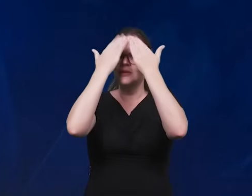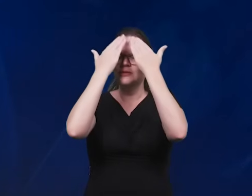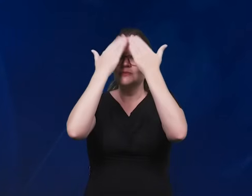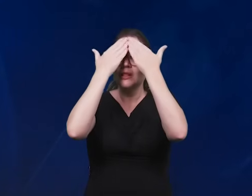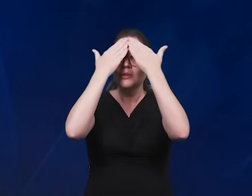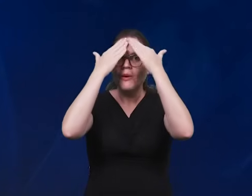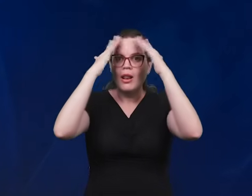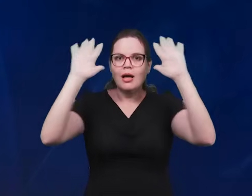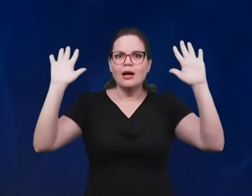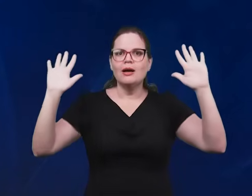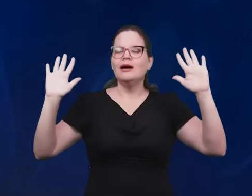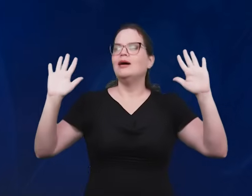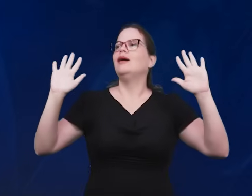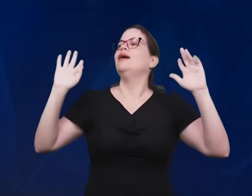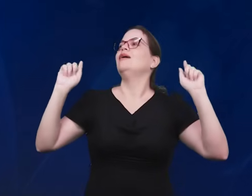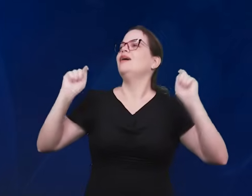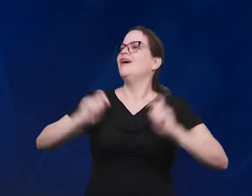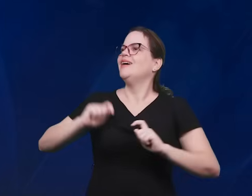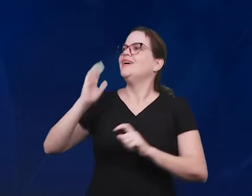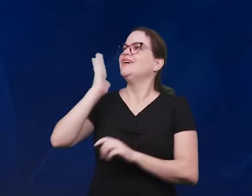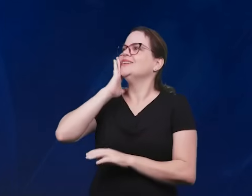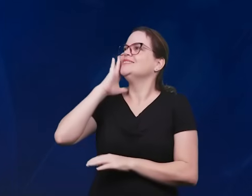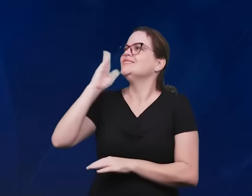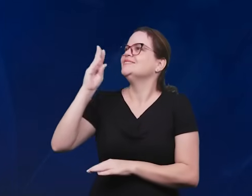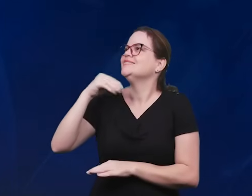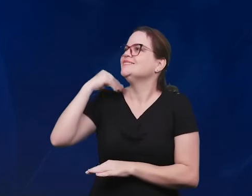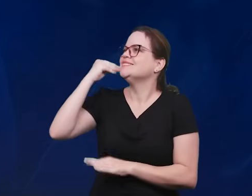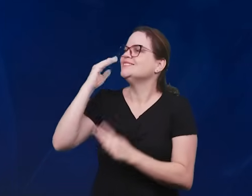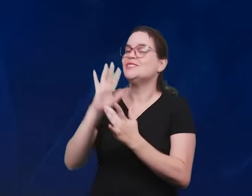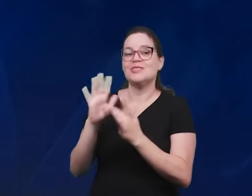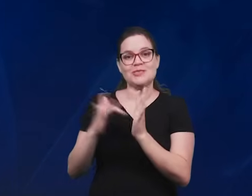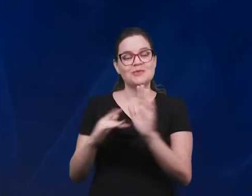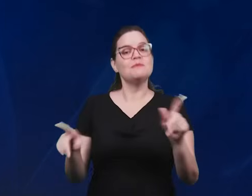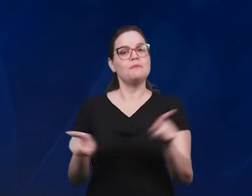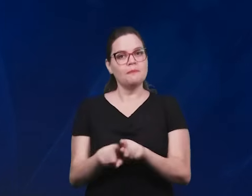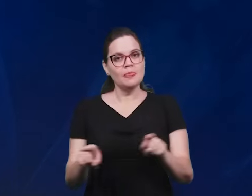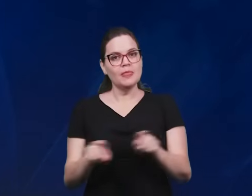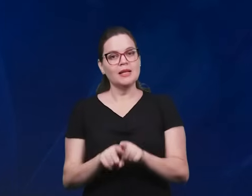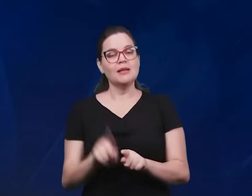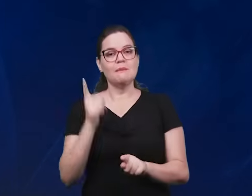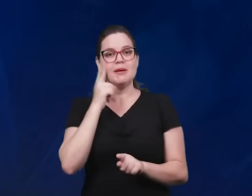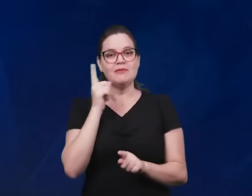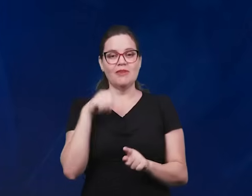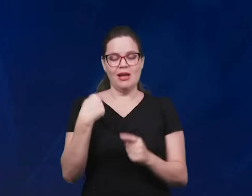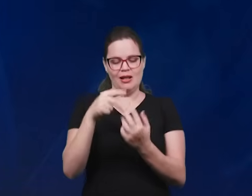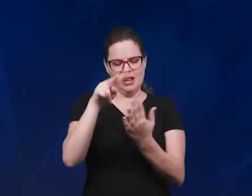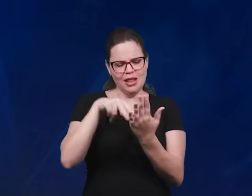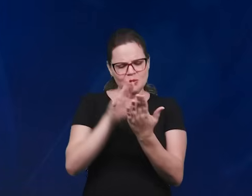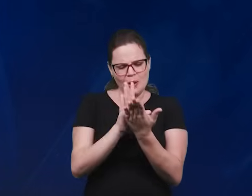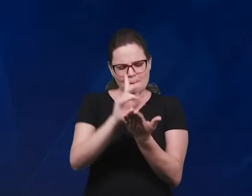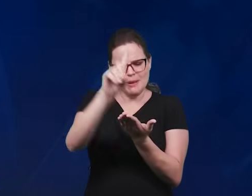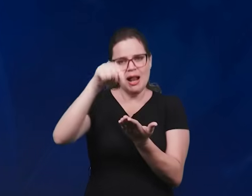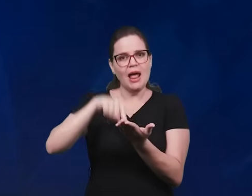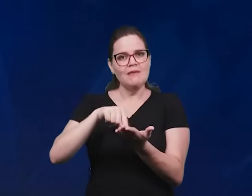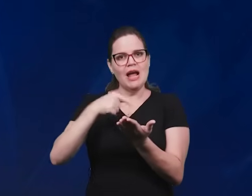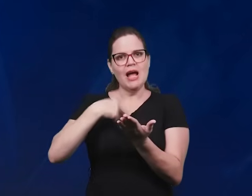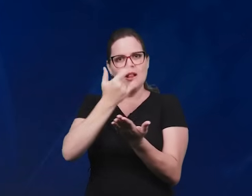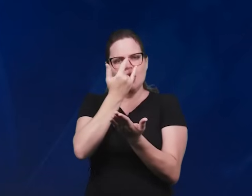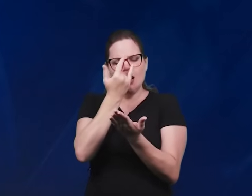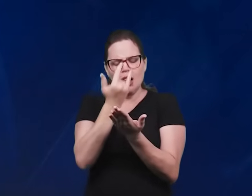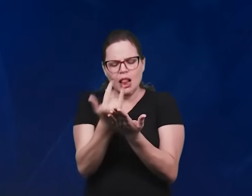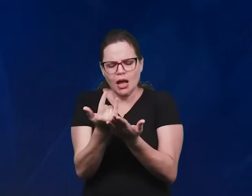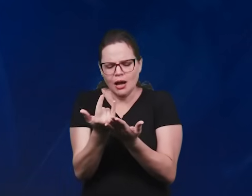quando conhecemos Jesus. Somos também atraídos pelo alimento da palavra de Deus, porque nele